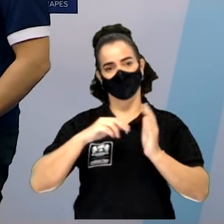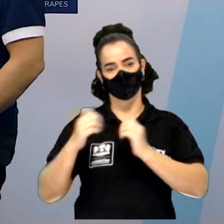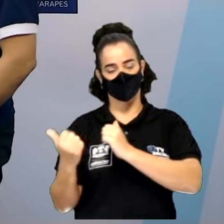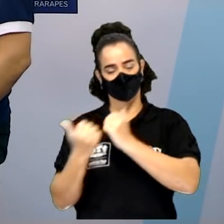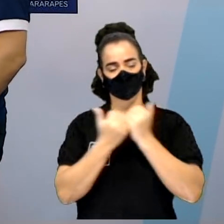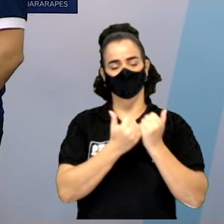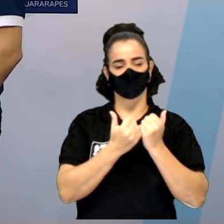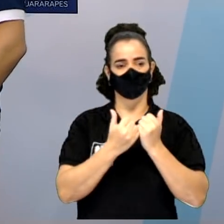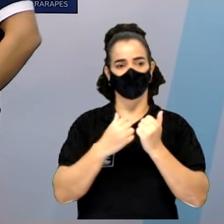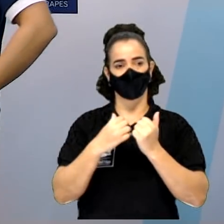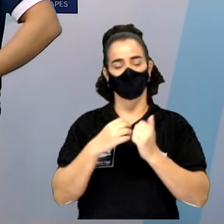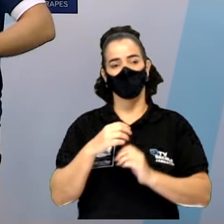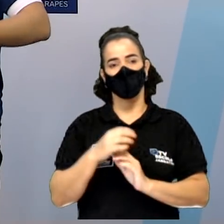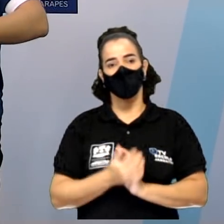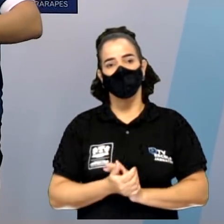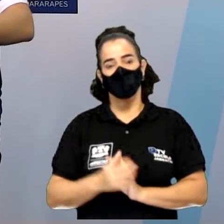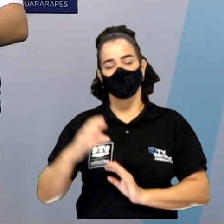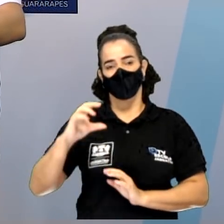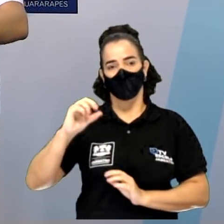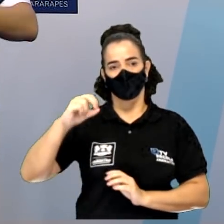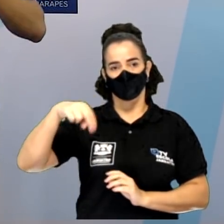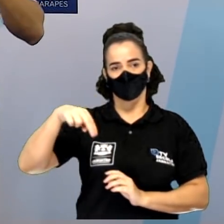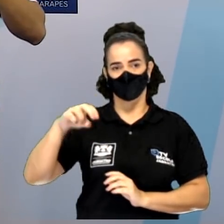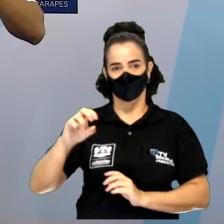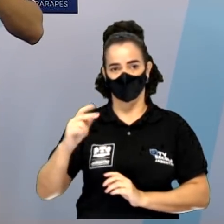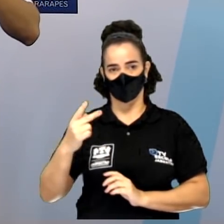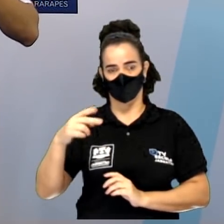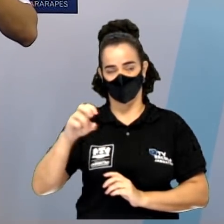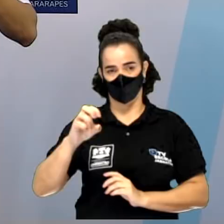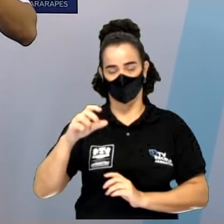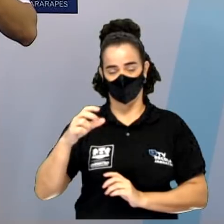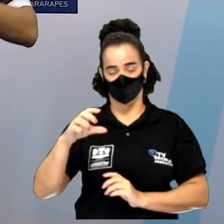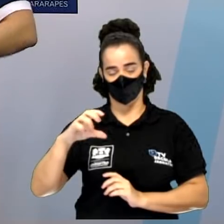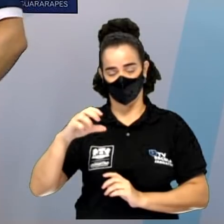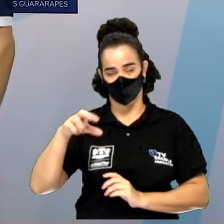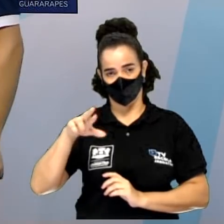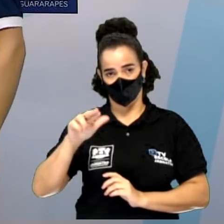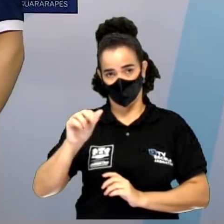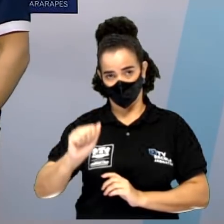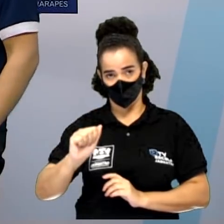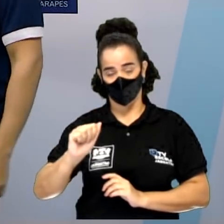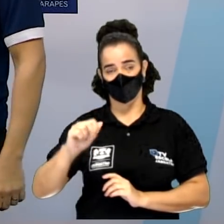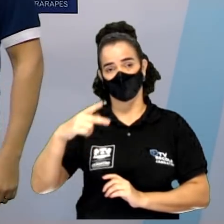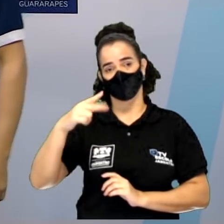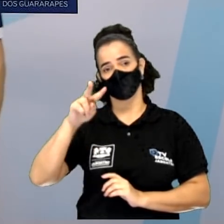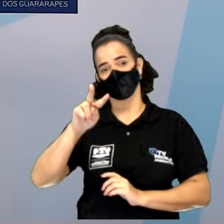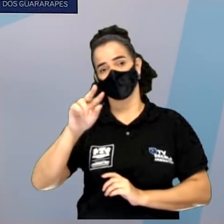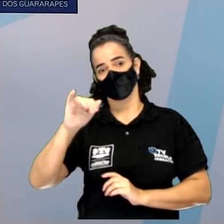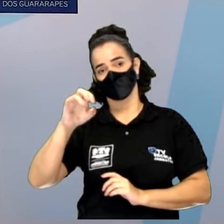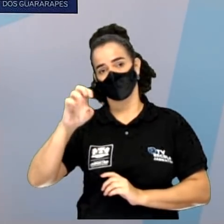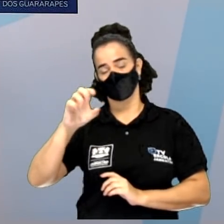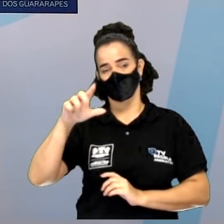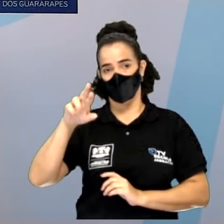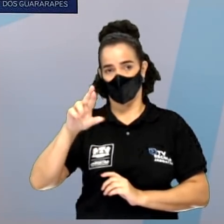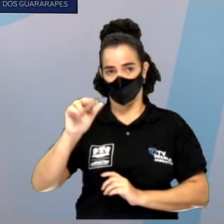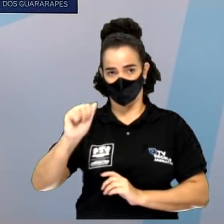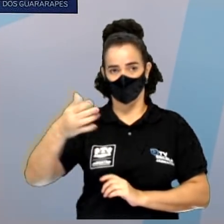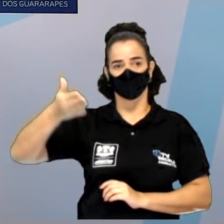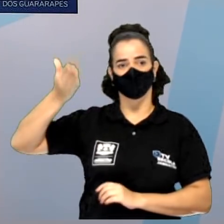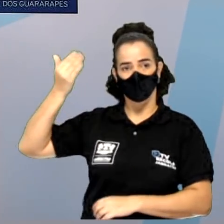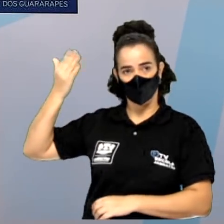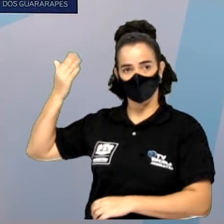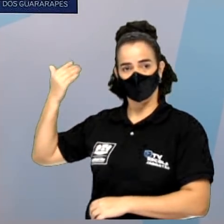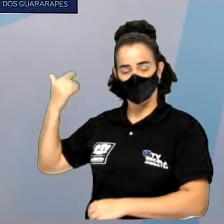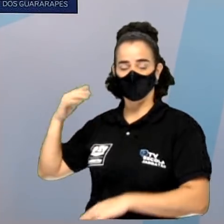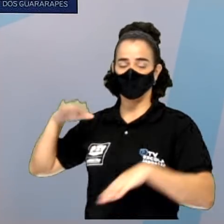conhecera quanto viera são elementos que dão ideia de pretérito, passado. Então, realmente, não vai comprometer o entendimento